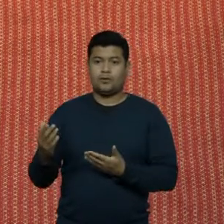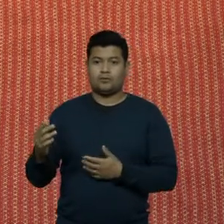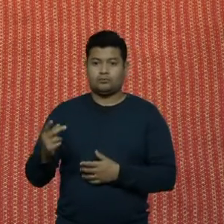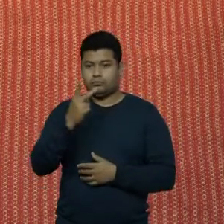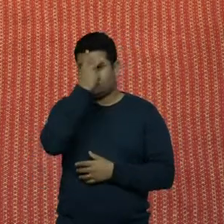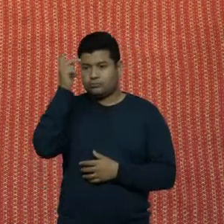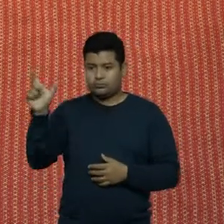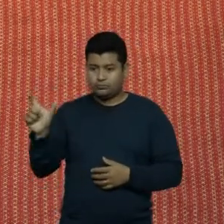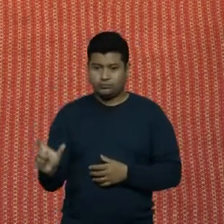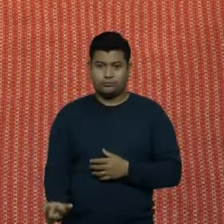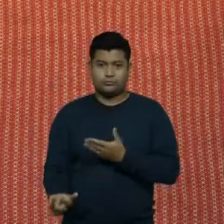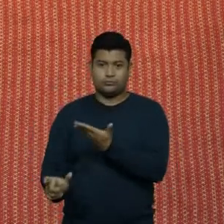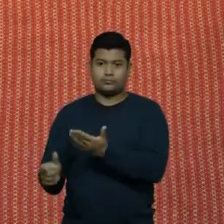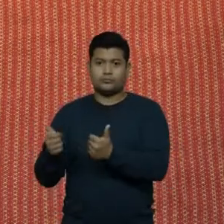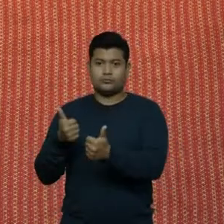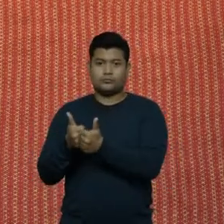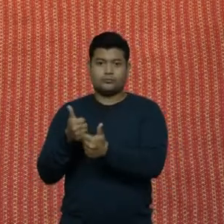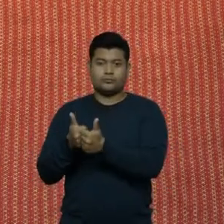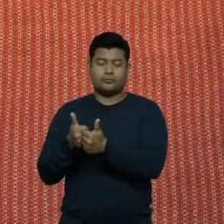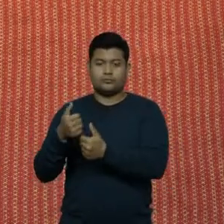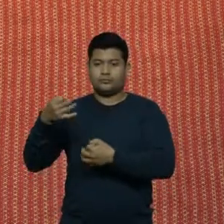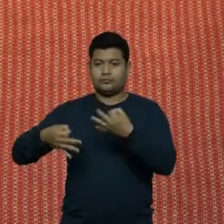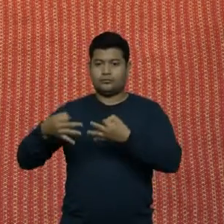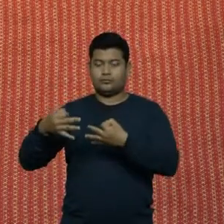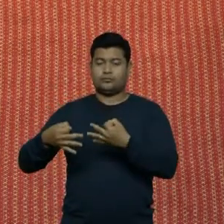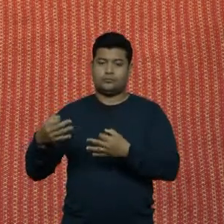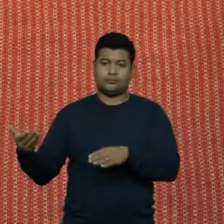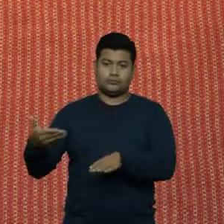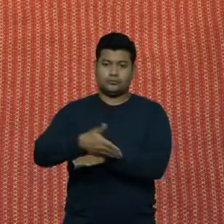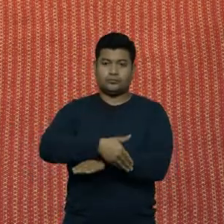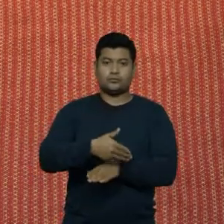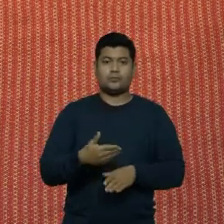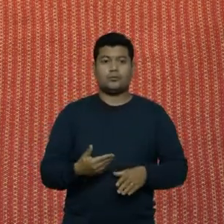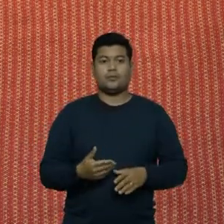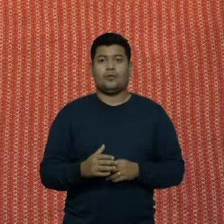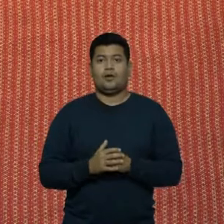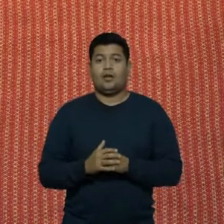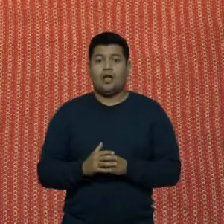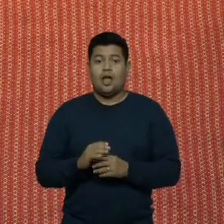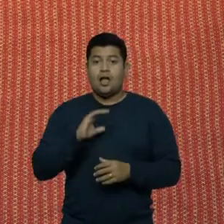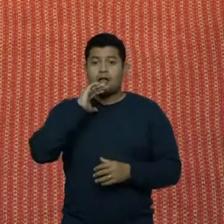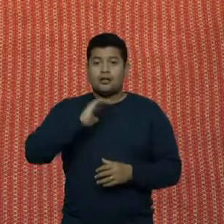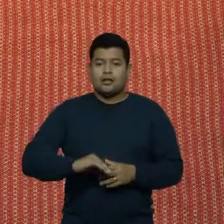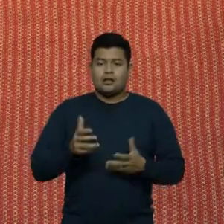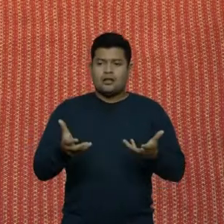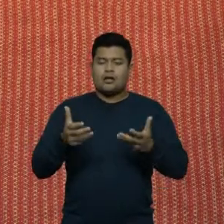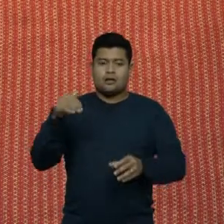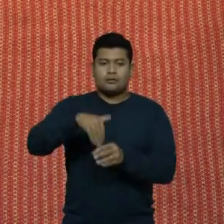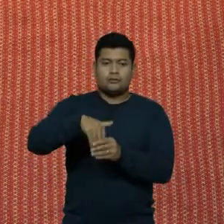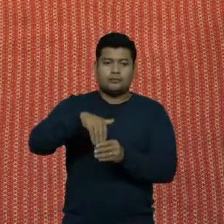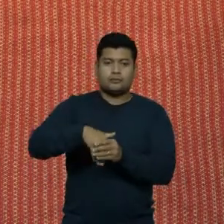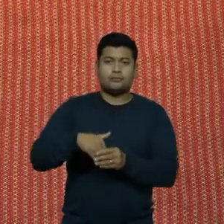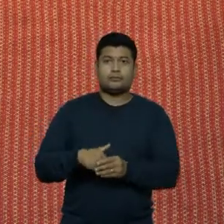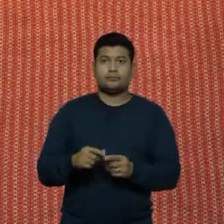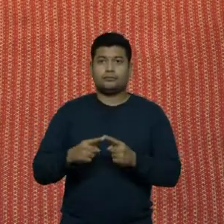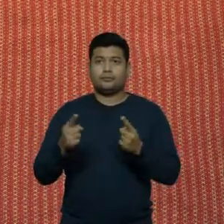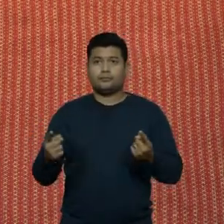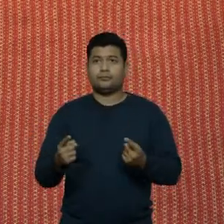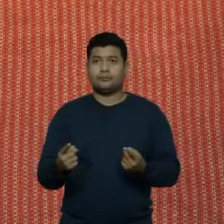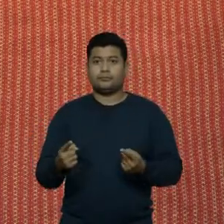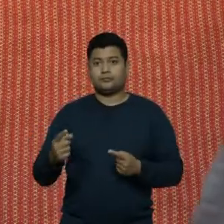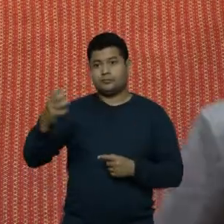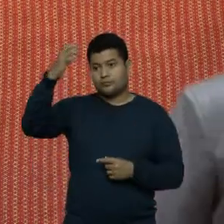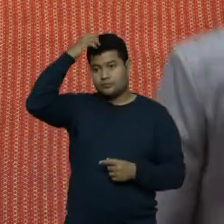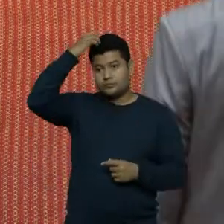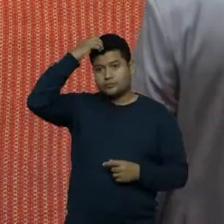derivado da pressa do receber um projeto de manhã do governo e à tarde queria botar aqui para voltar então quem faz isso é o